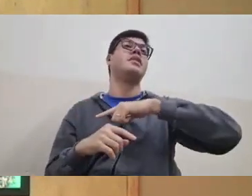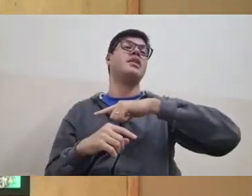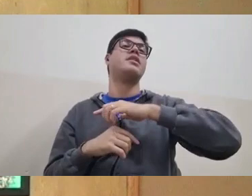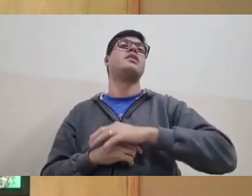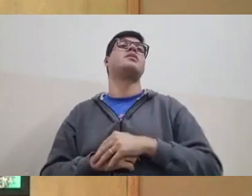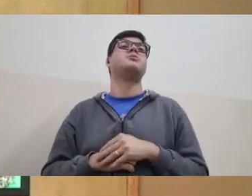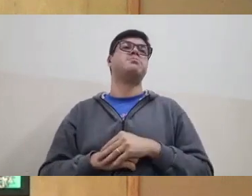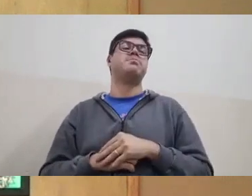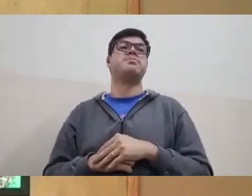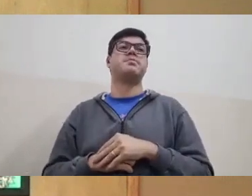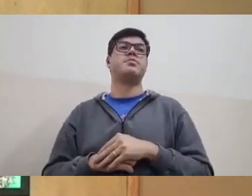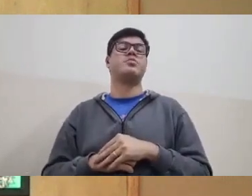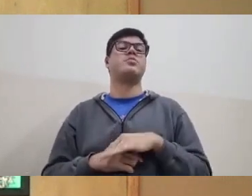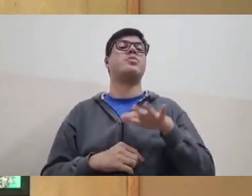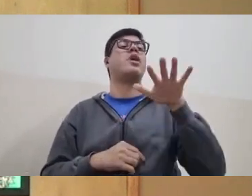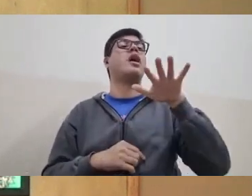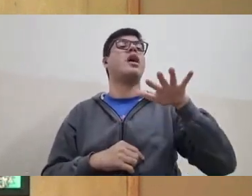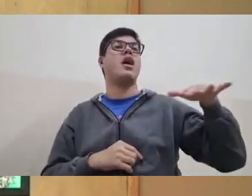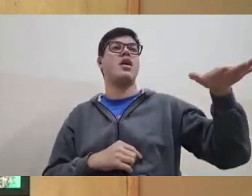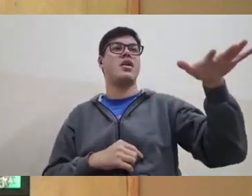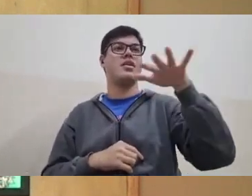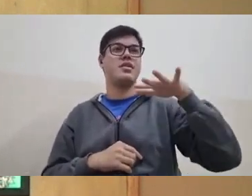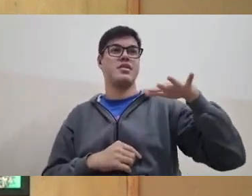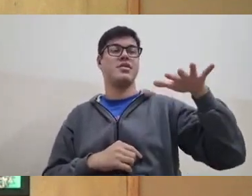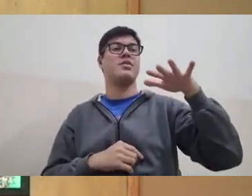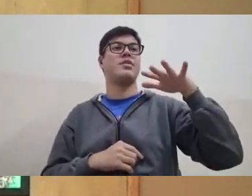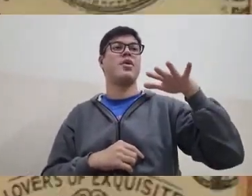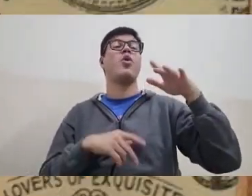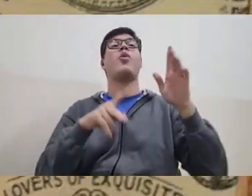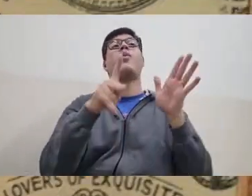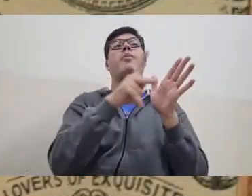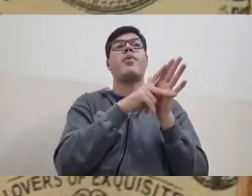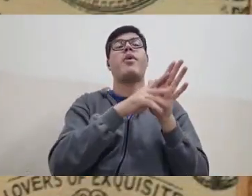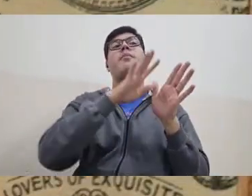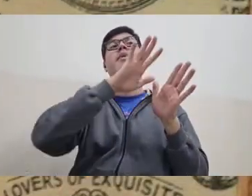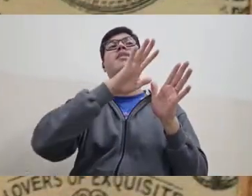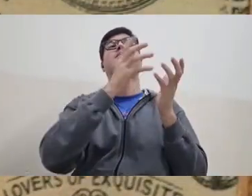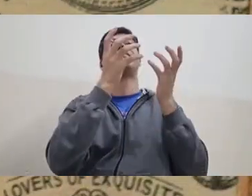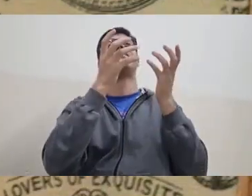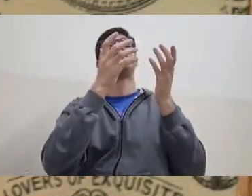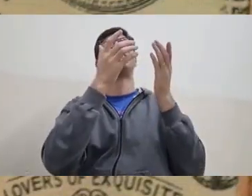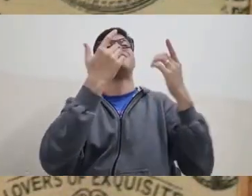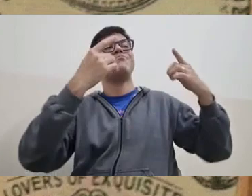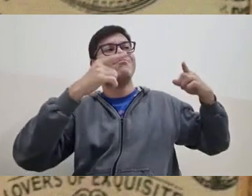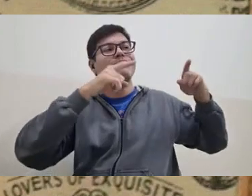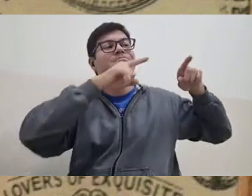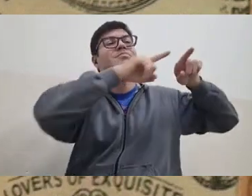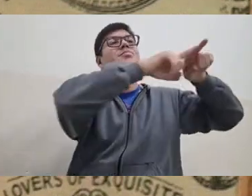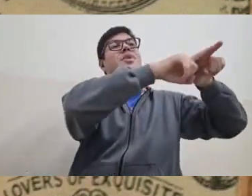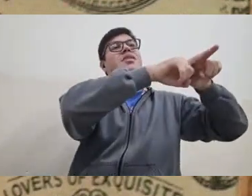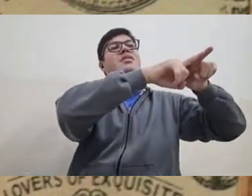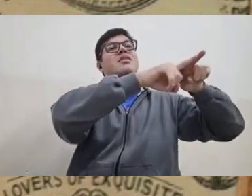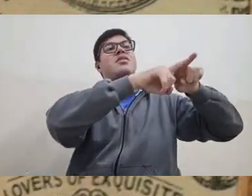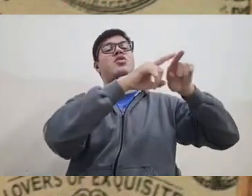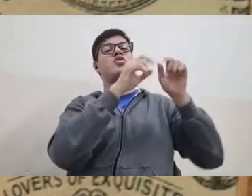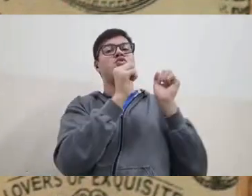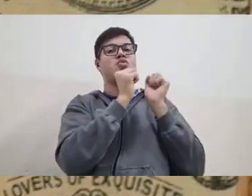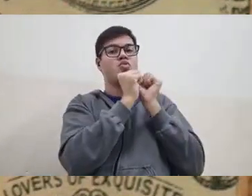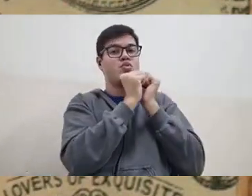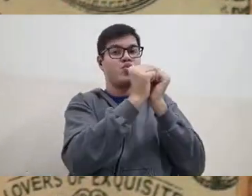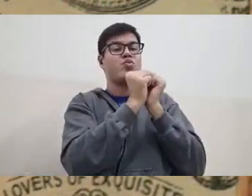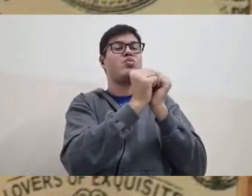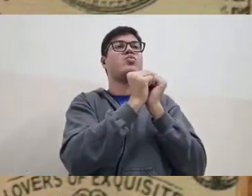coisa Associação deles Mas eles queriam participar no sentido de conseguir